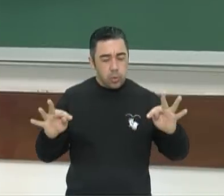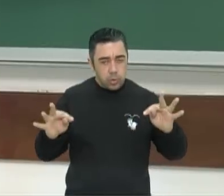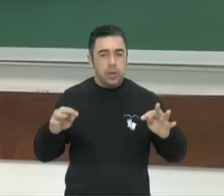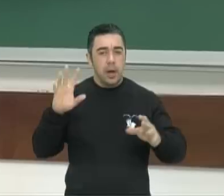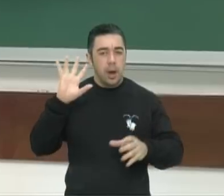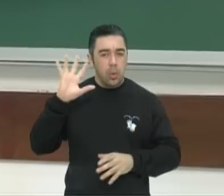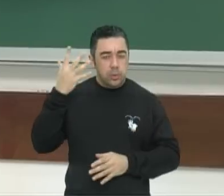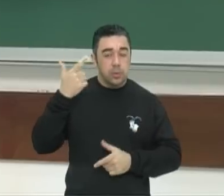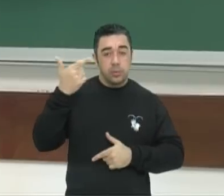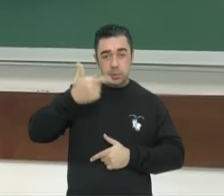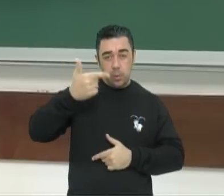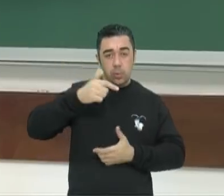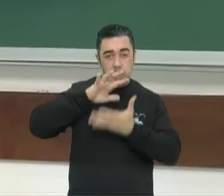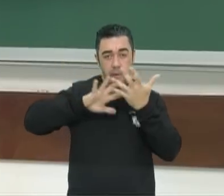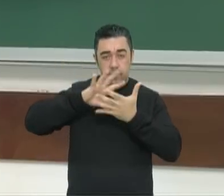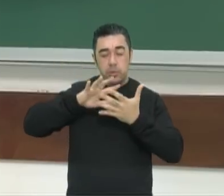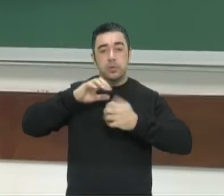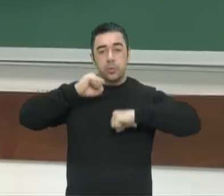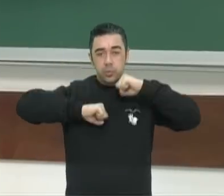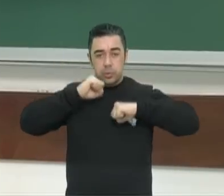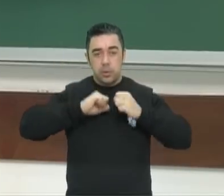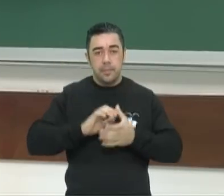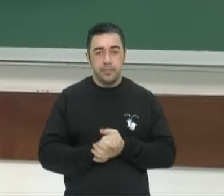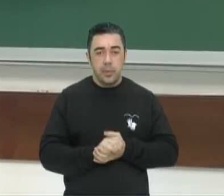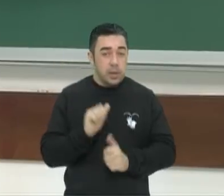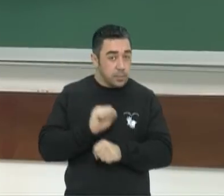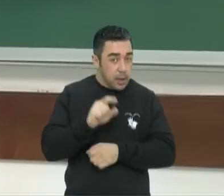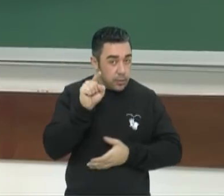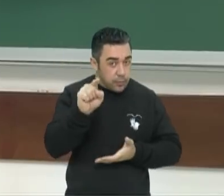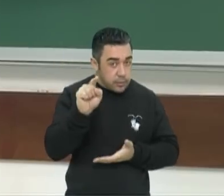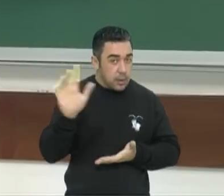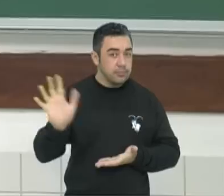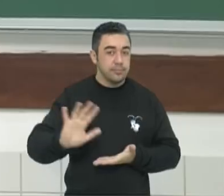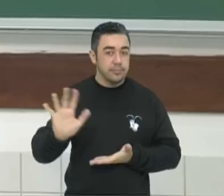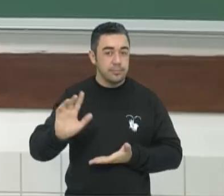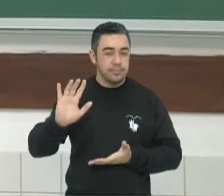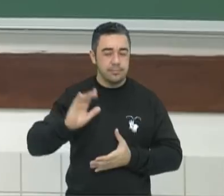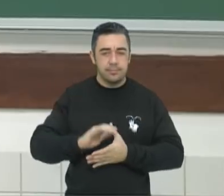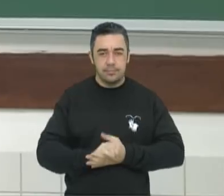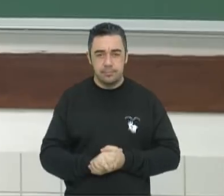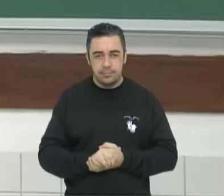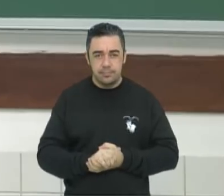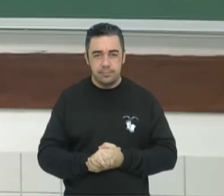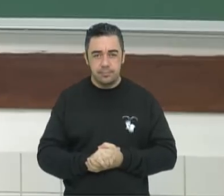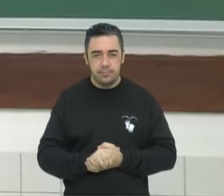tecnológicas da segunda Revolução Industrial. Eu espero vocês. Até a próxima!